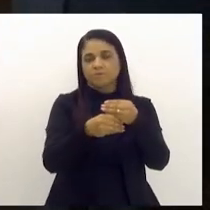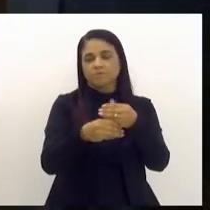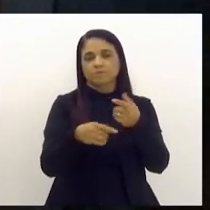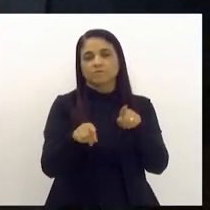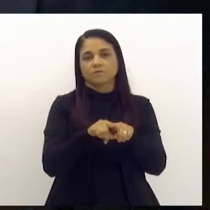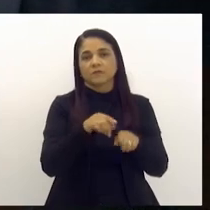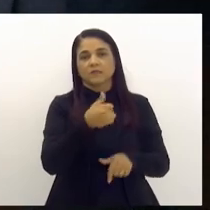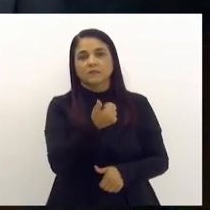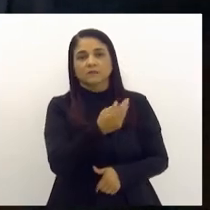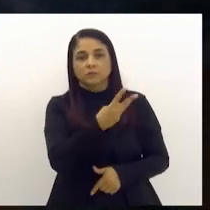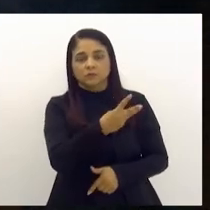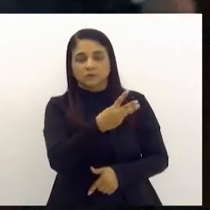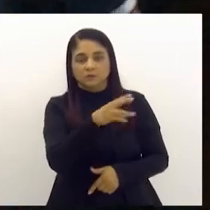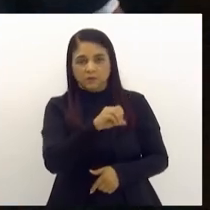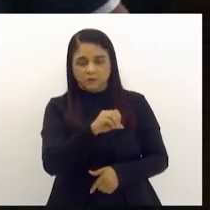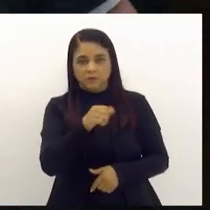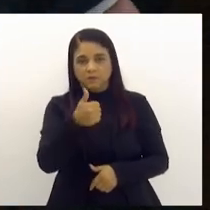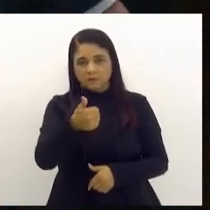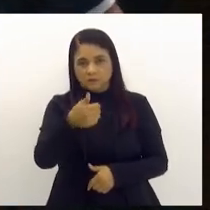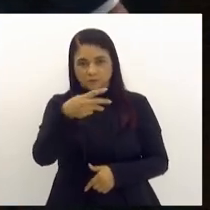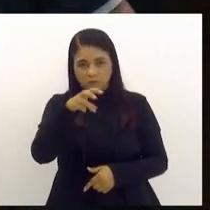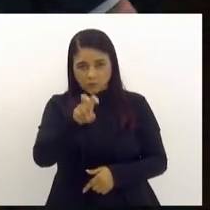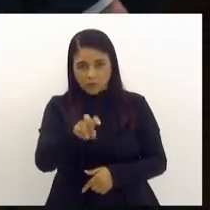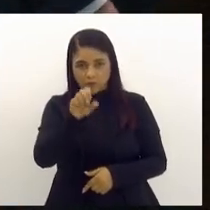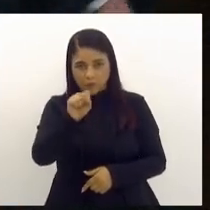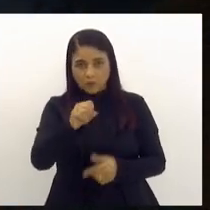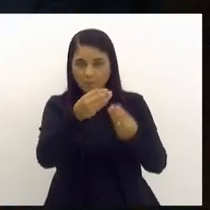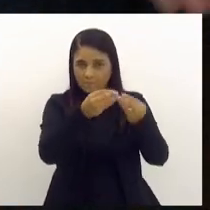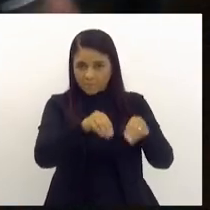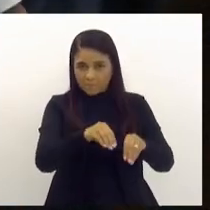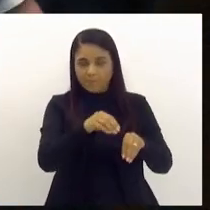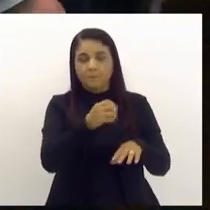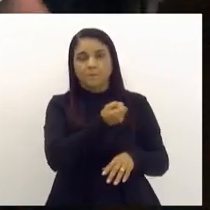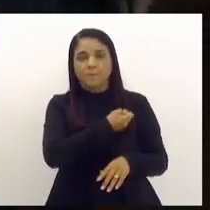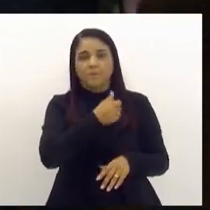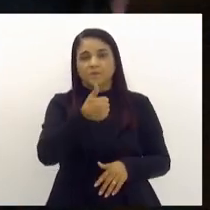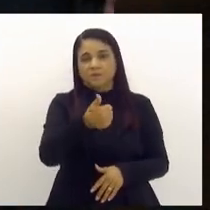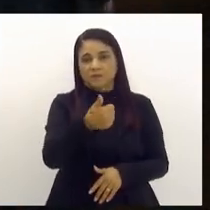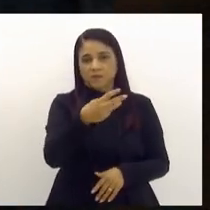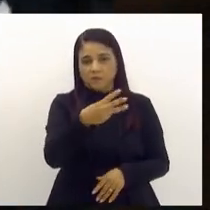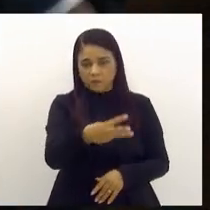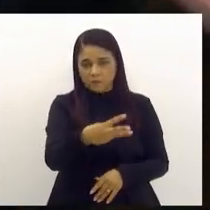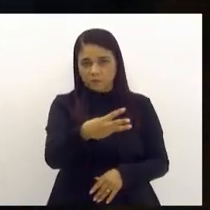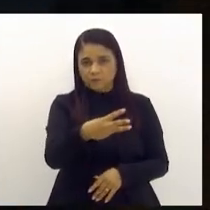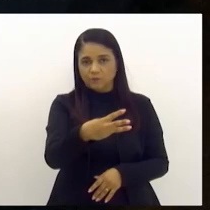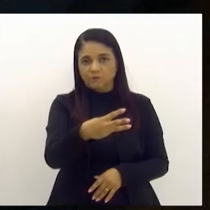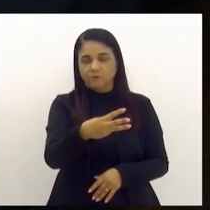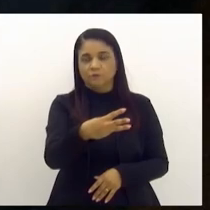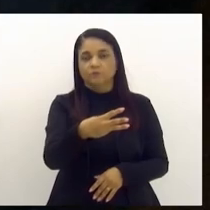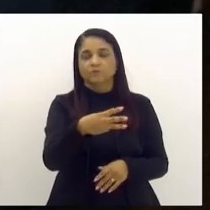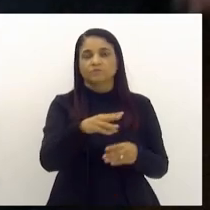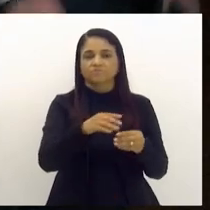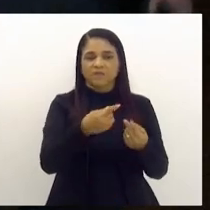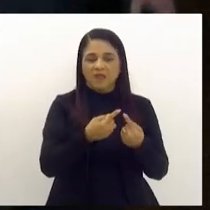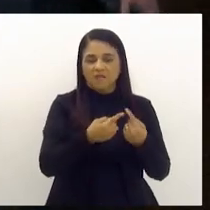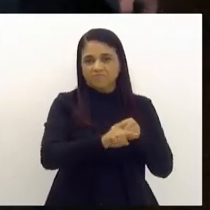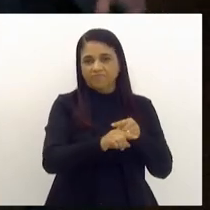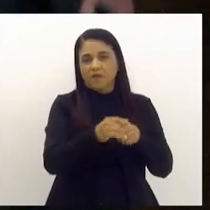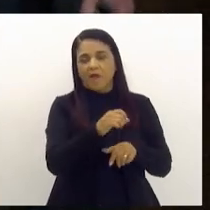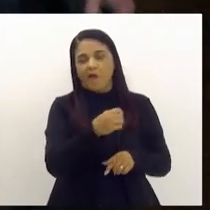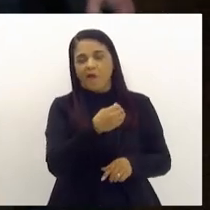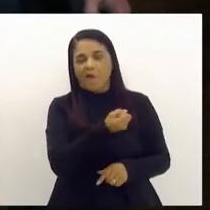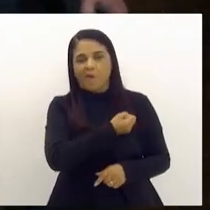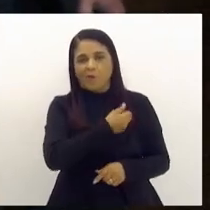emendas número 30 e 158. Prejudicadas as emendas 31 pela rejeição da emenda número 11,